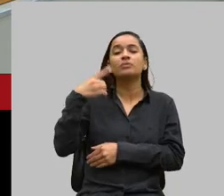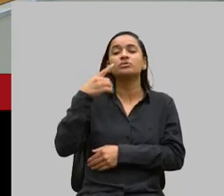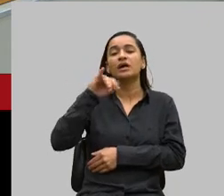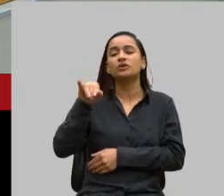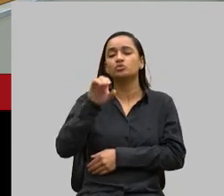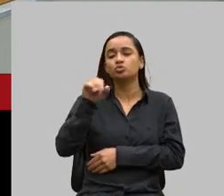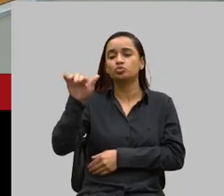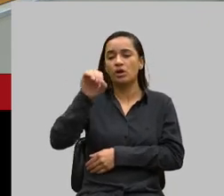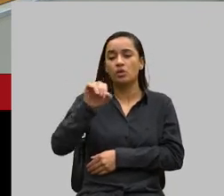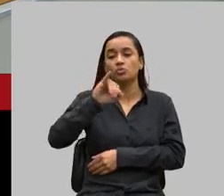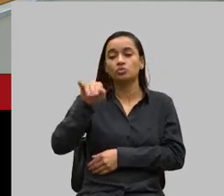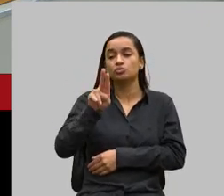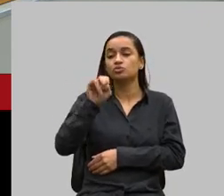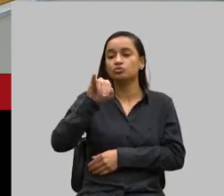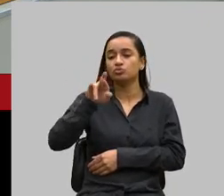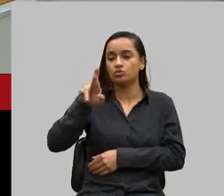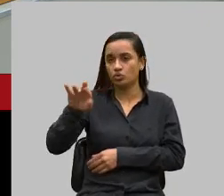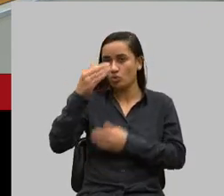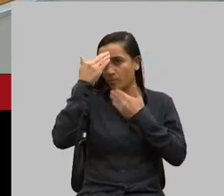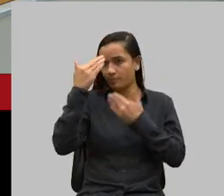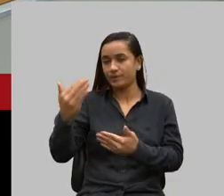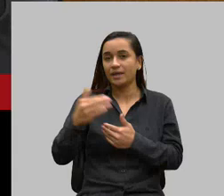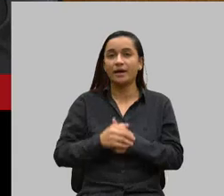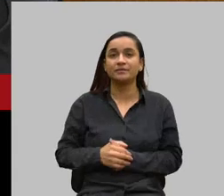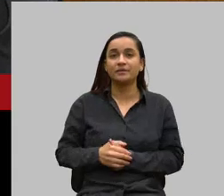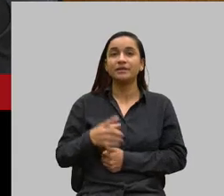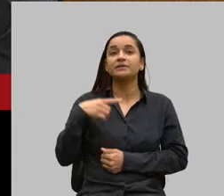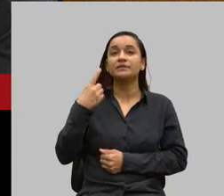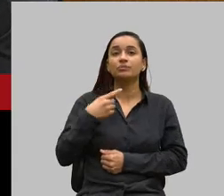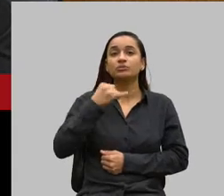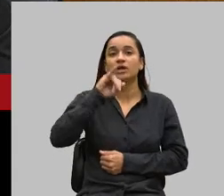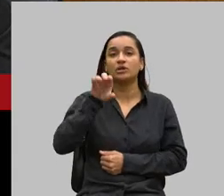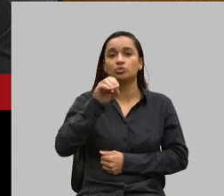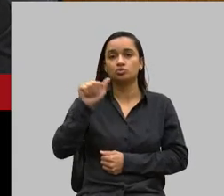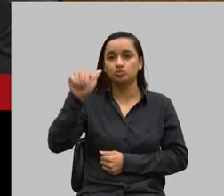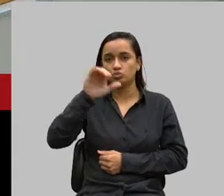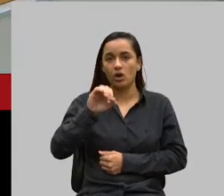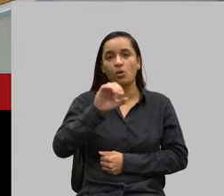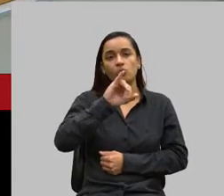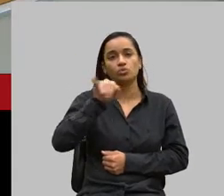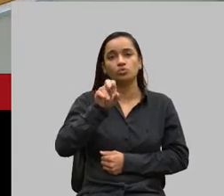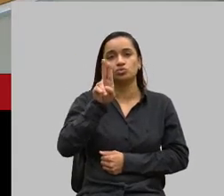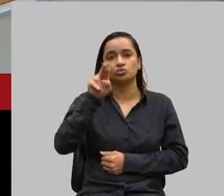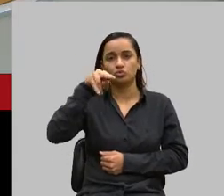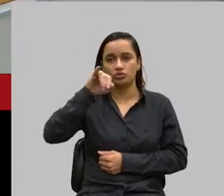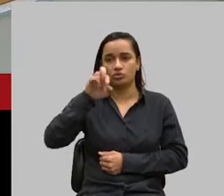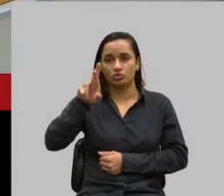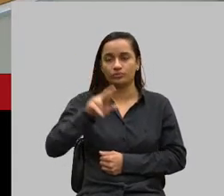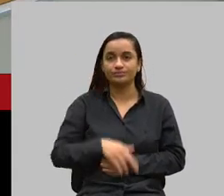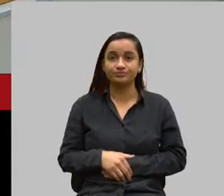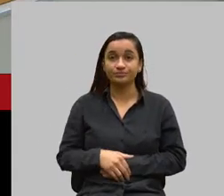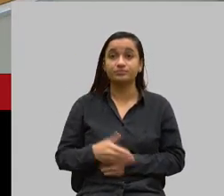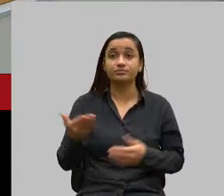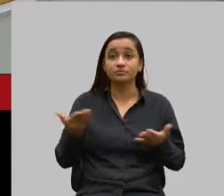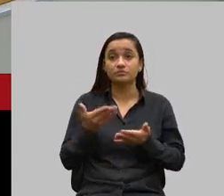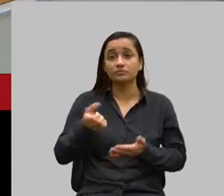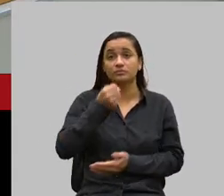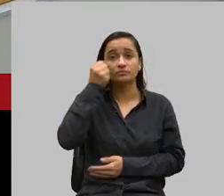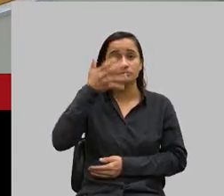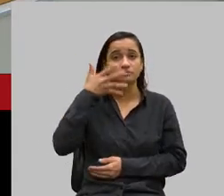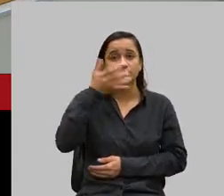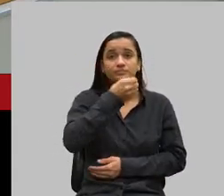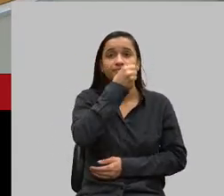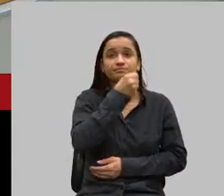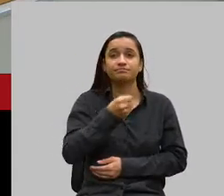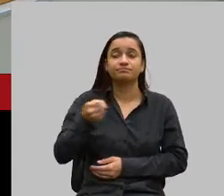muito obrigado nosso Deputado João Júnior vou passar a palavra agora para